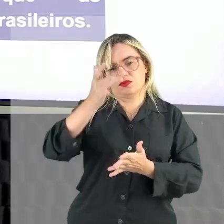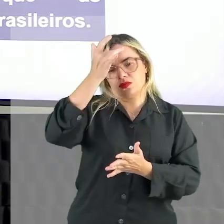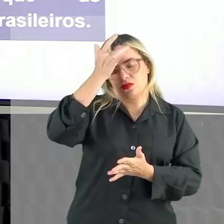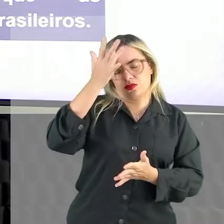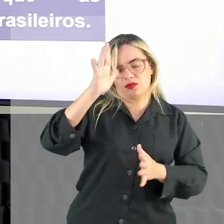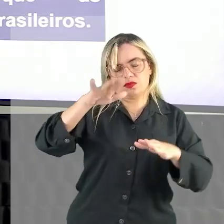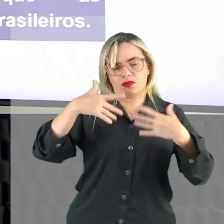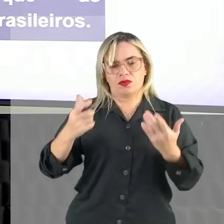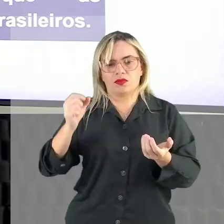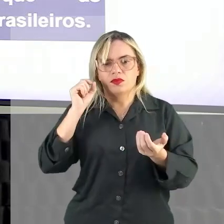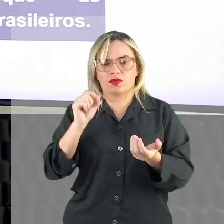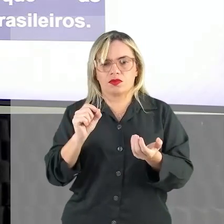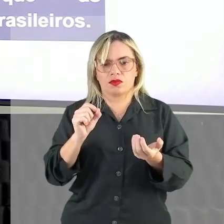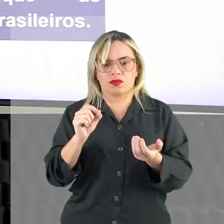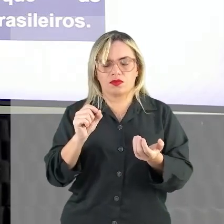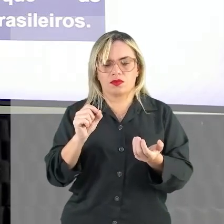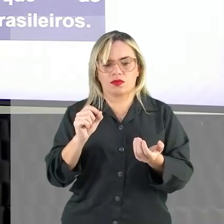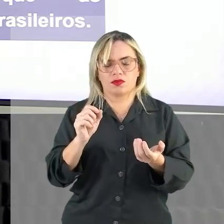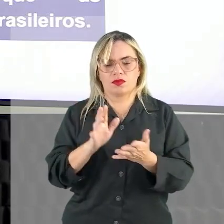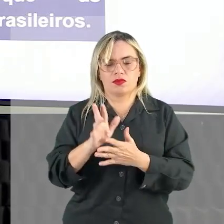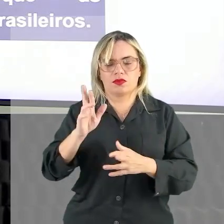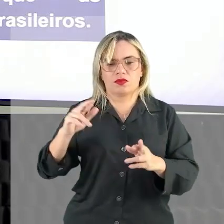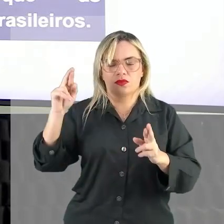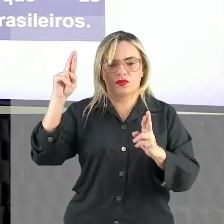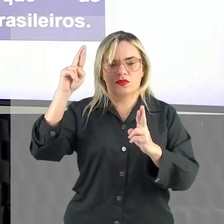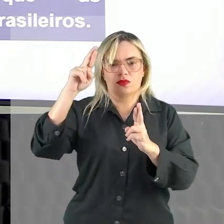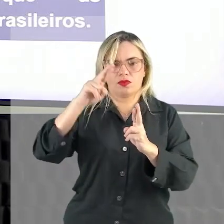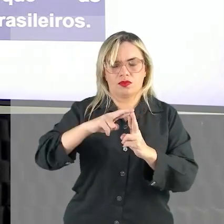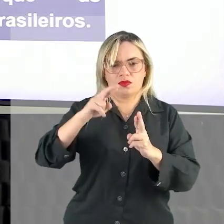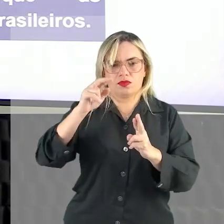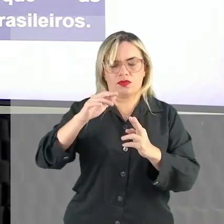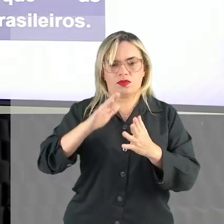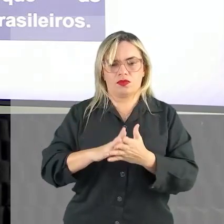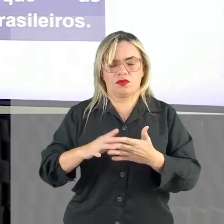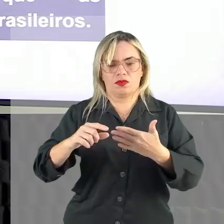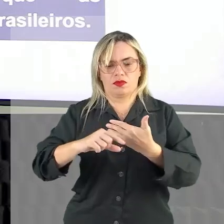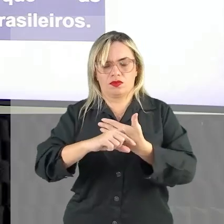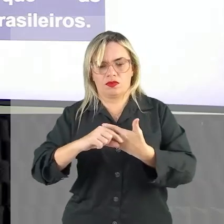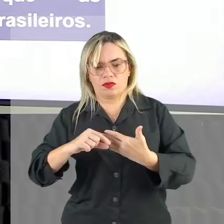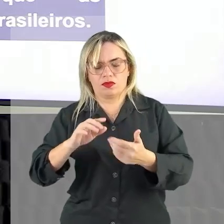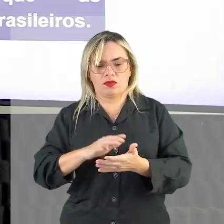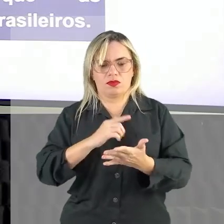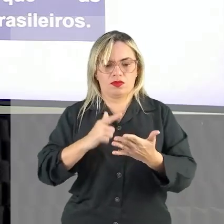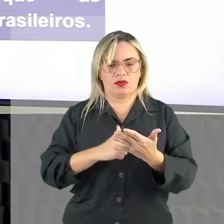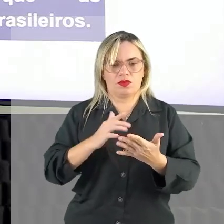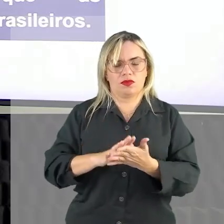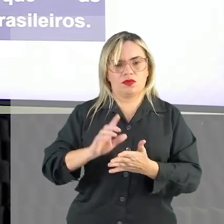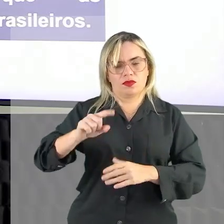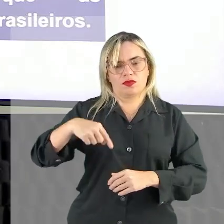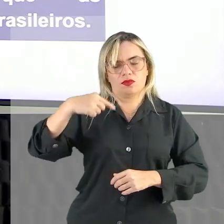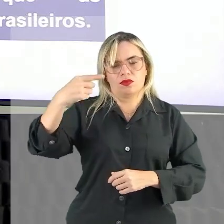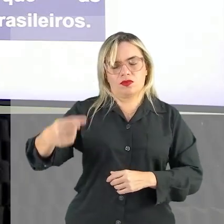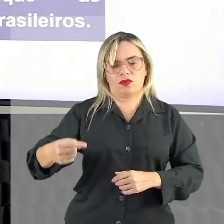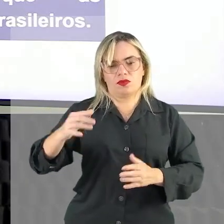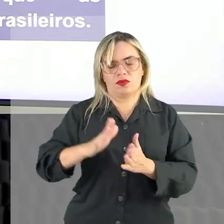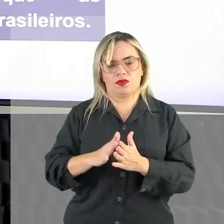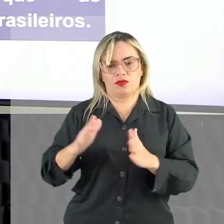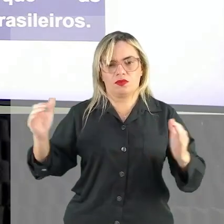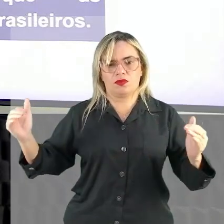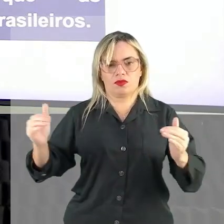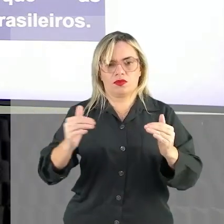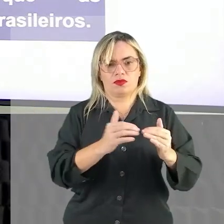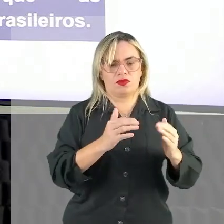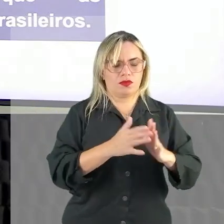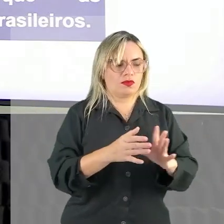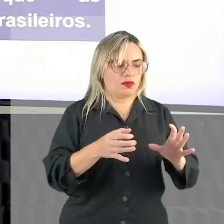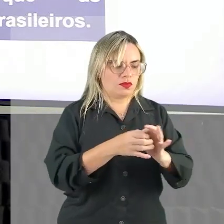facilmente uma referência a uma das obras dele e em seguida eu trago aqui essa conexão com a obra